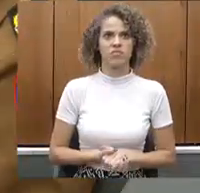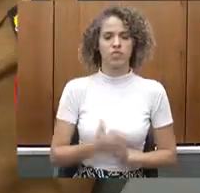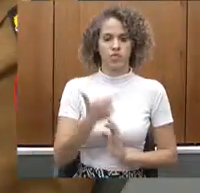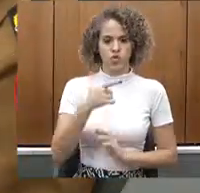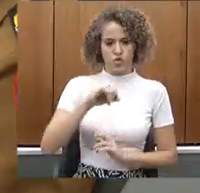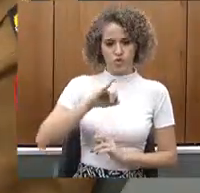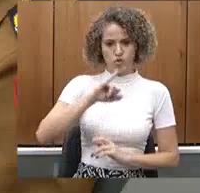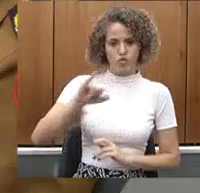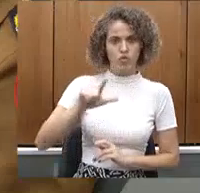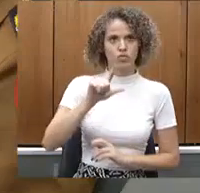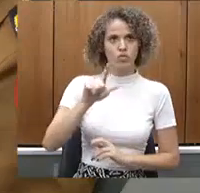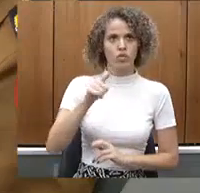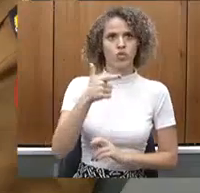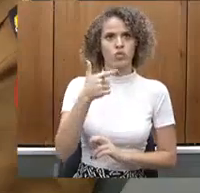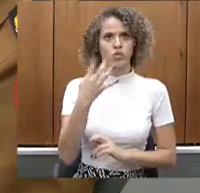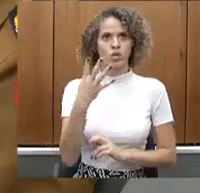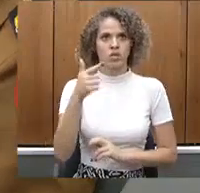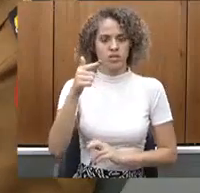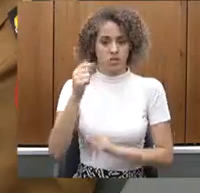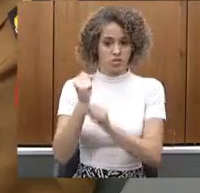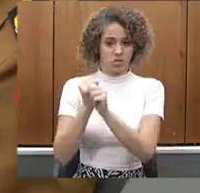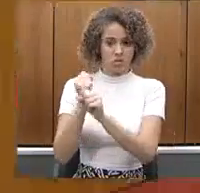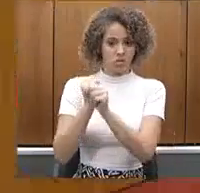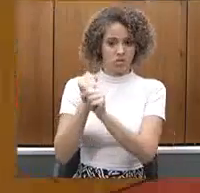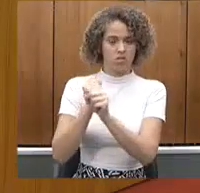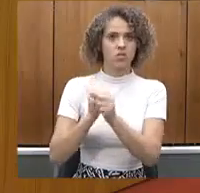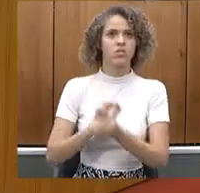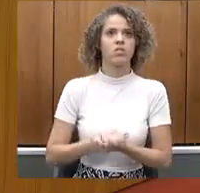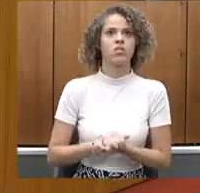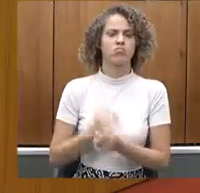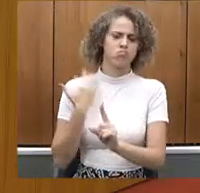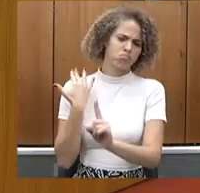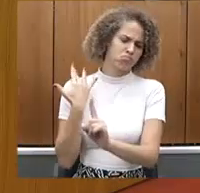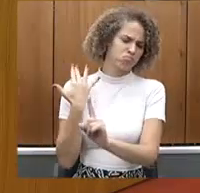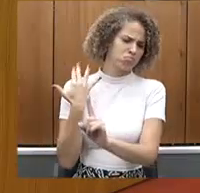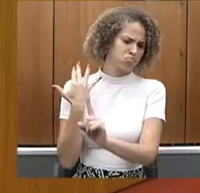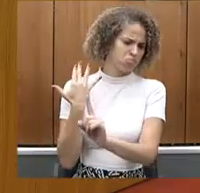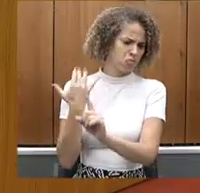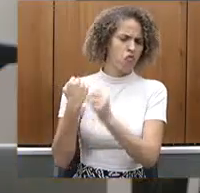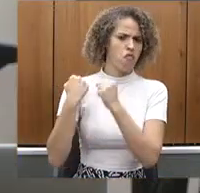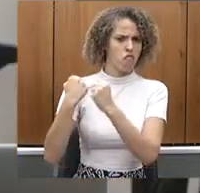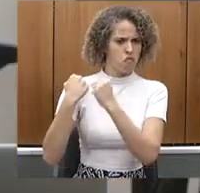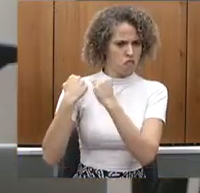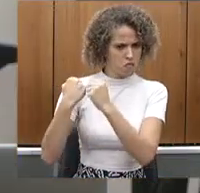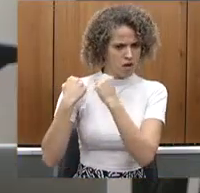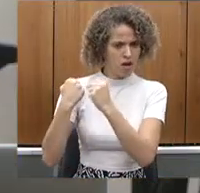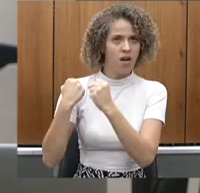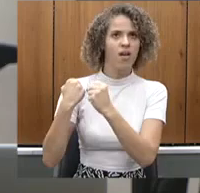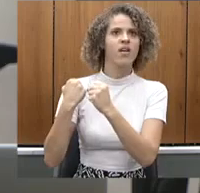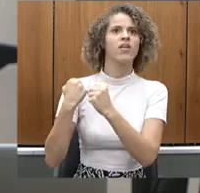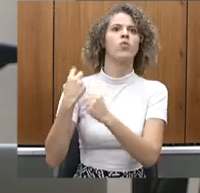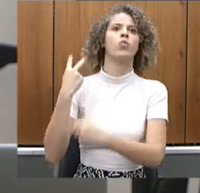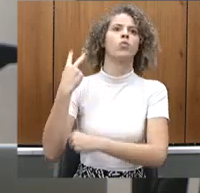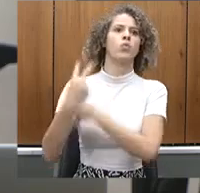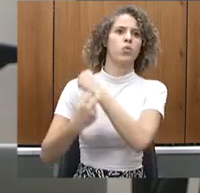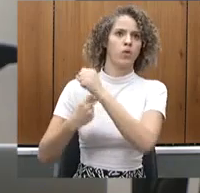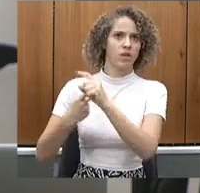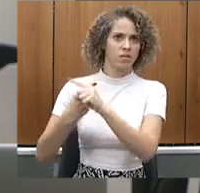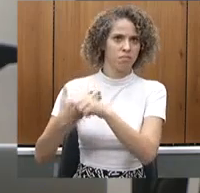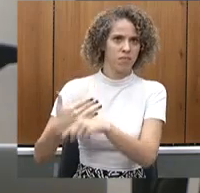junho 247 anos caminhando fortemente daqui a dois séculos e meio